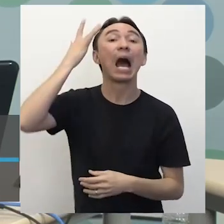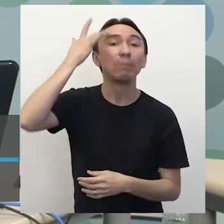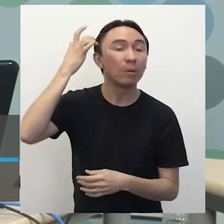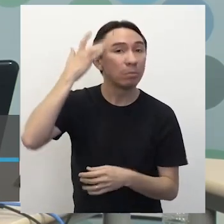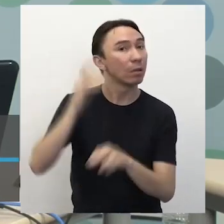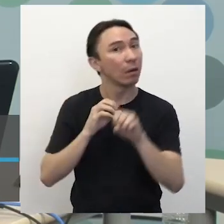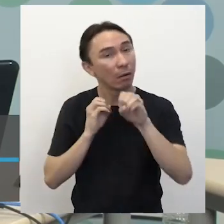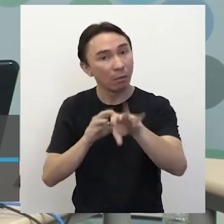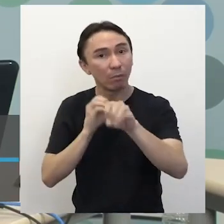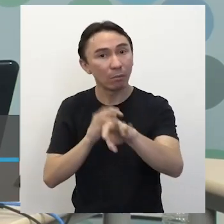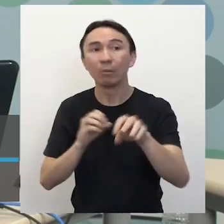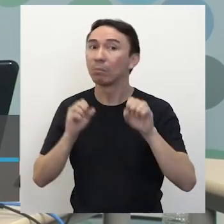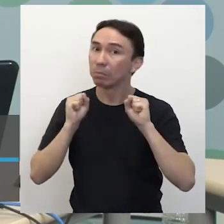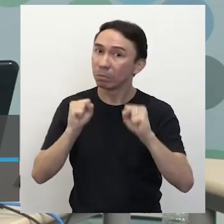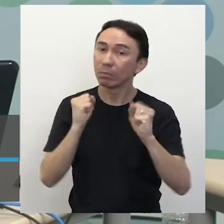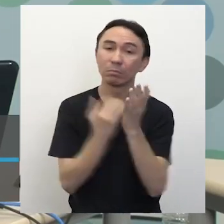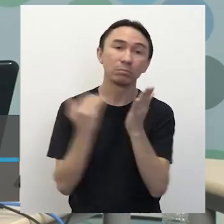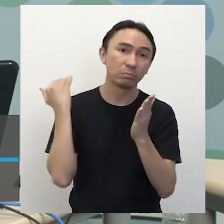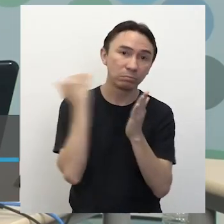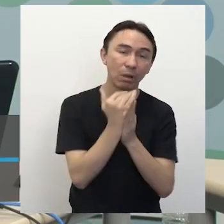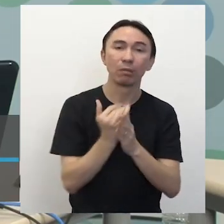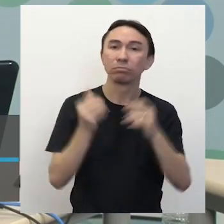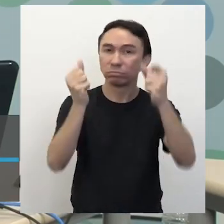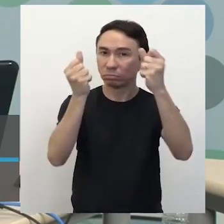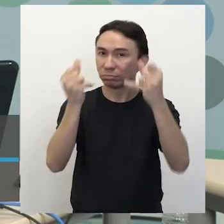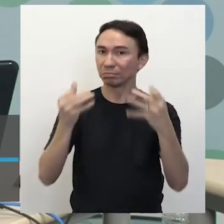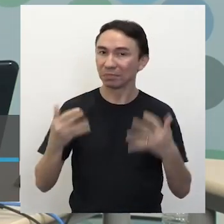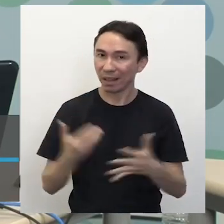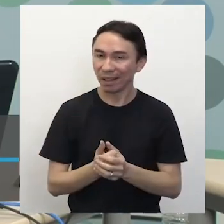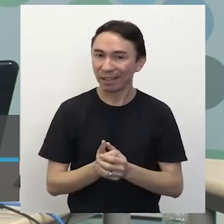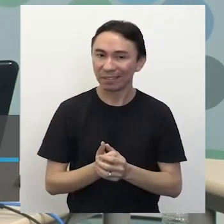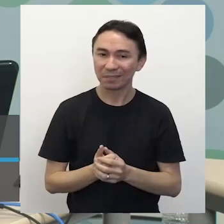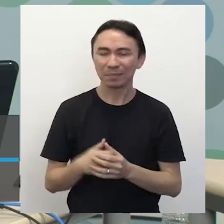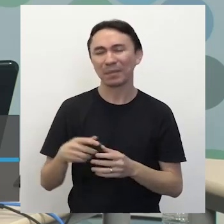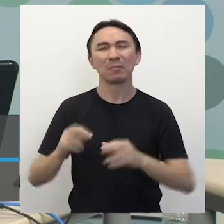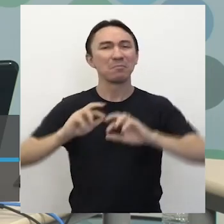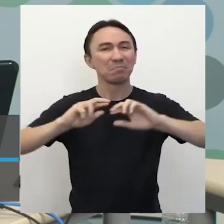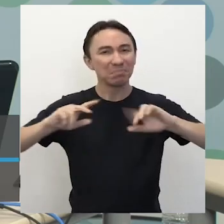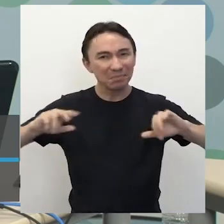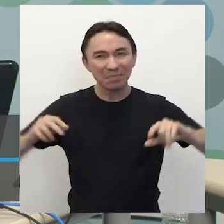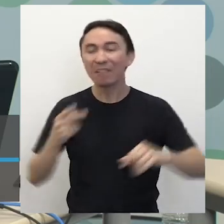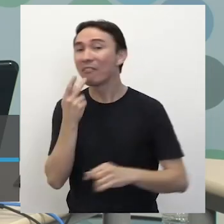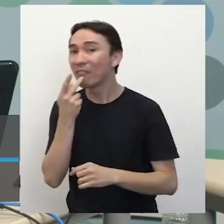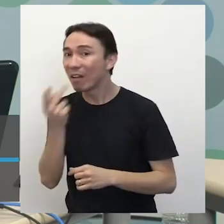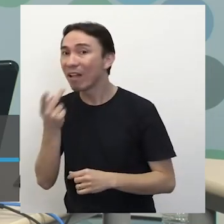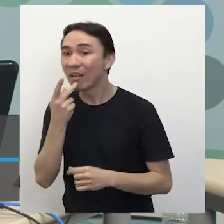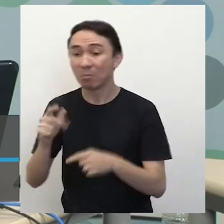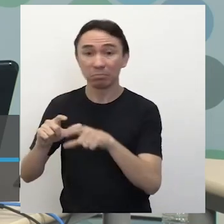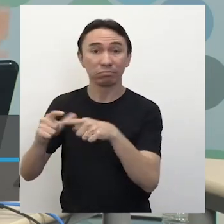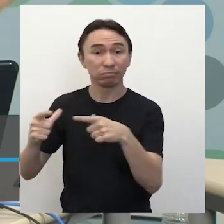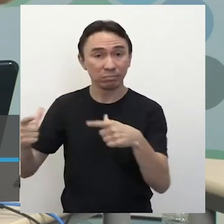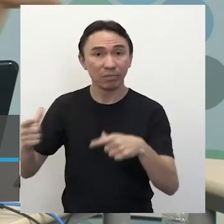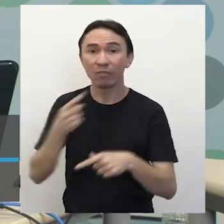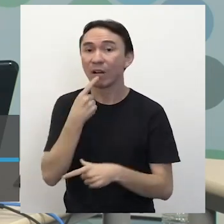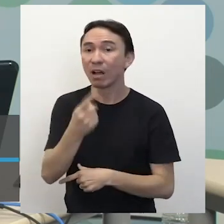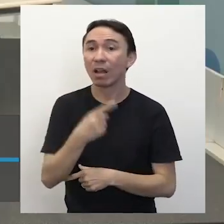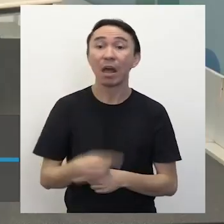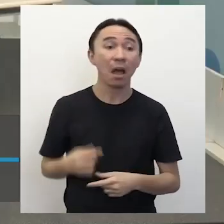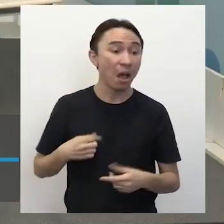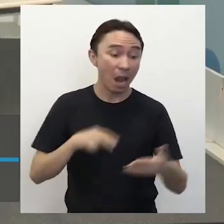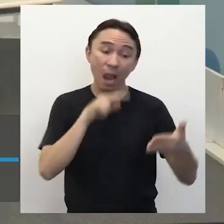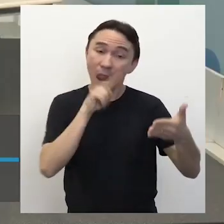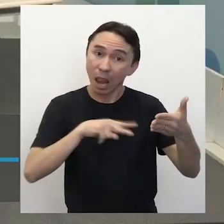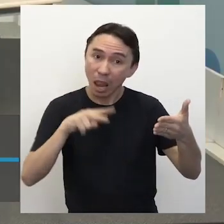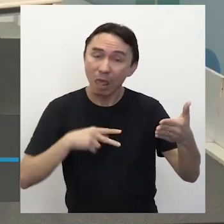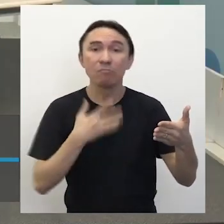melhor. Bacana, Bom, leiam. aqui vários alunos falando que vão ler, que não sabem, espero que vocês leiam. O Mauro já deu